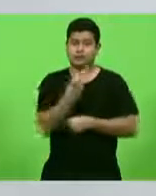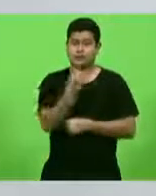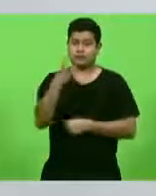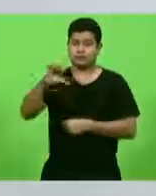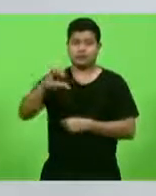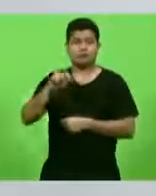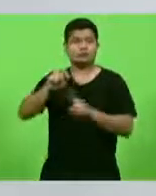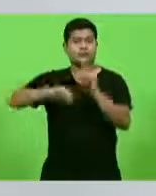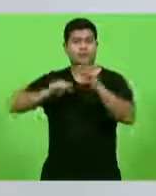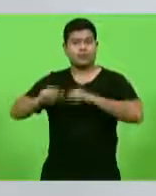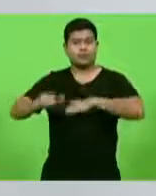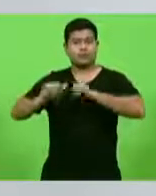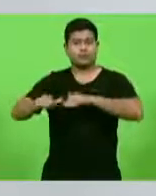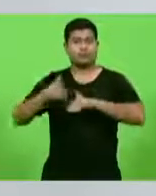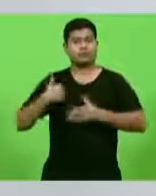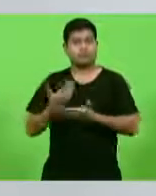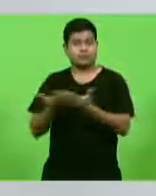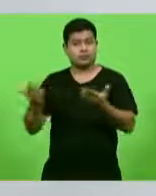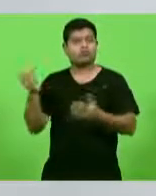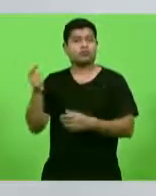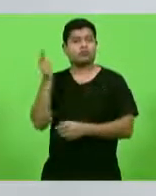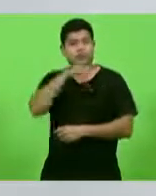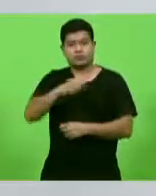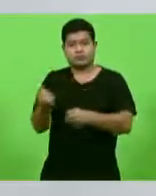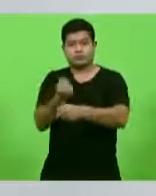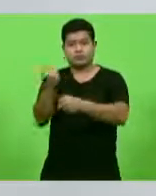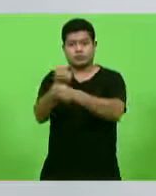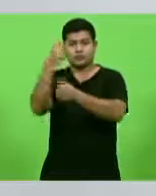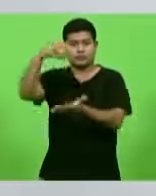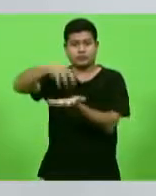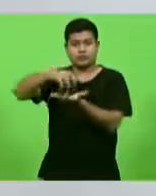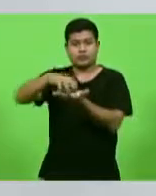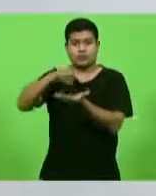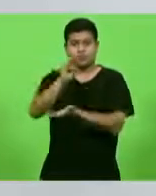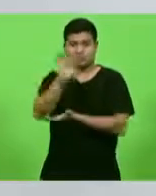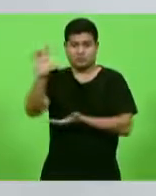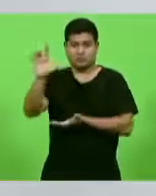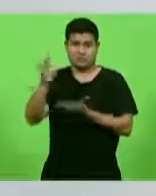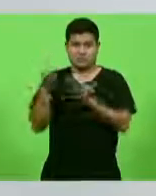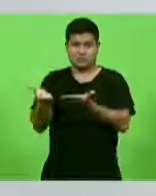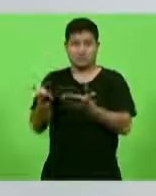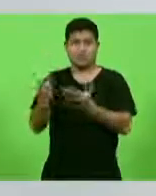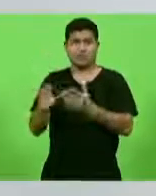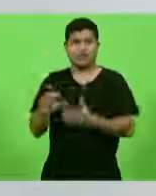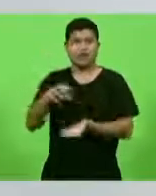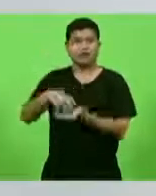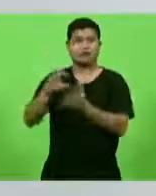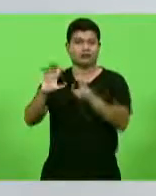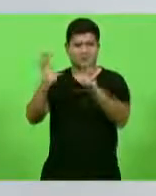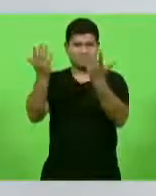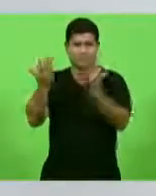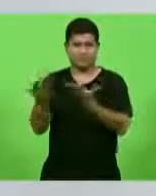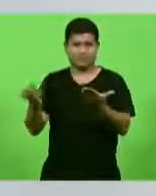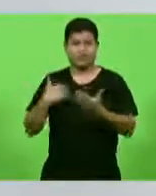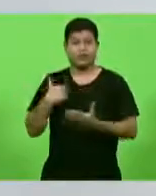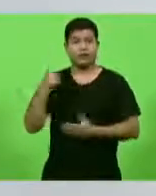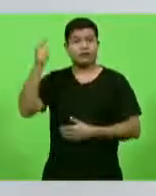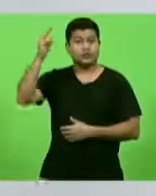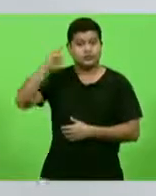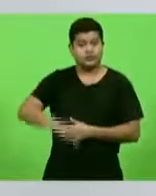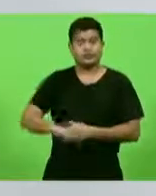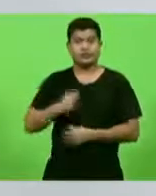a tão sonhada construção do Centro de Convenções de Blumenau e repetida depois no ano